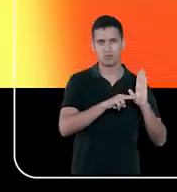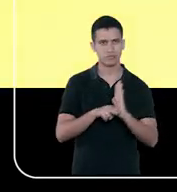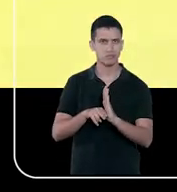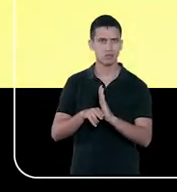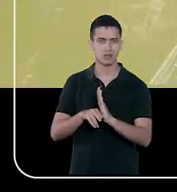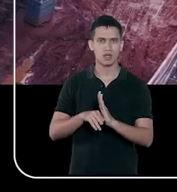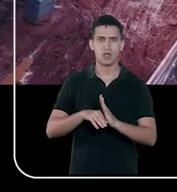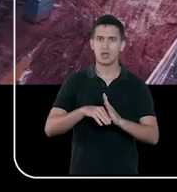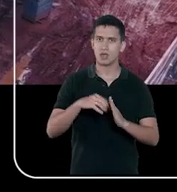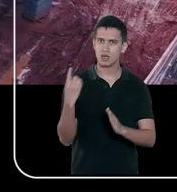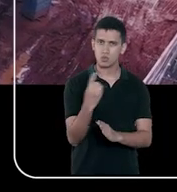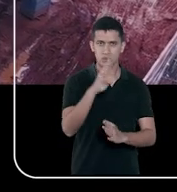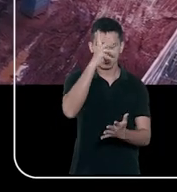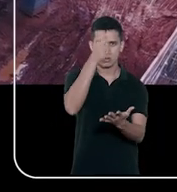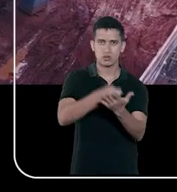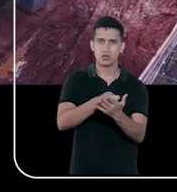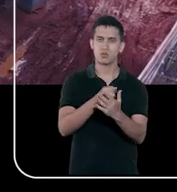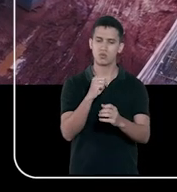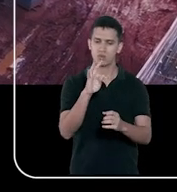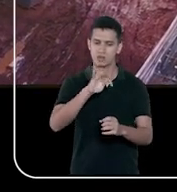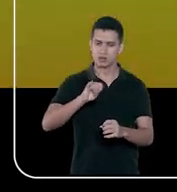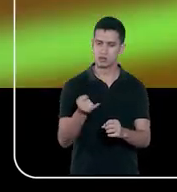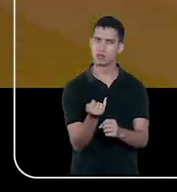STJ, novos andares.